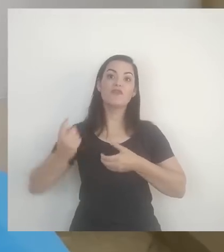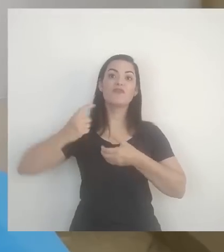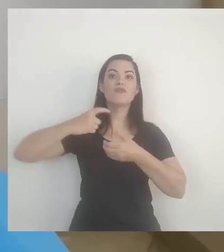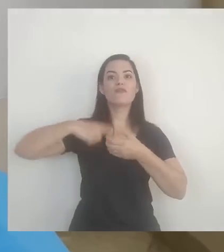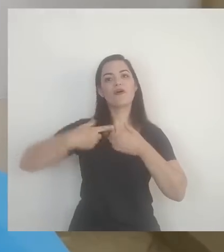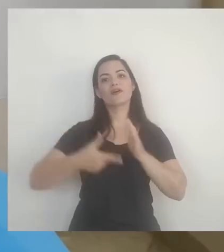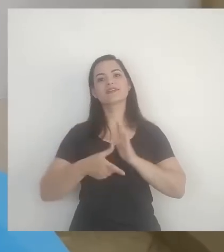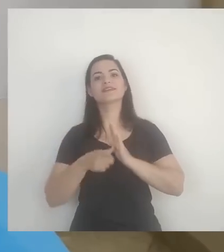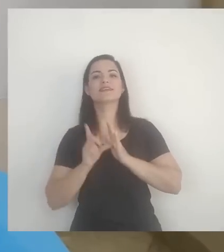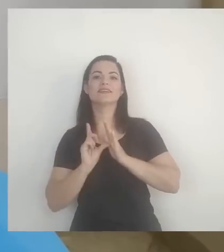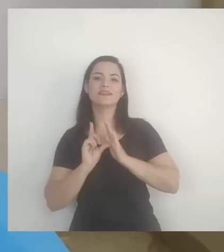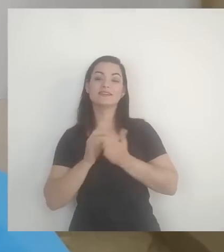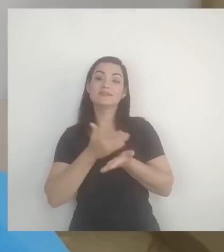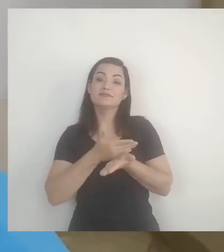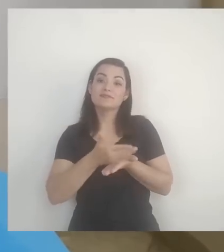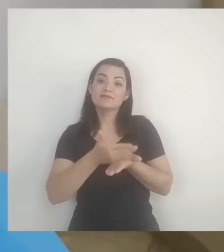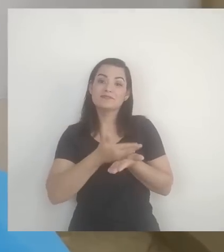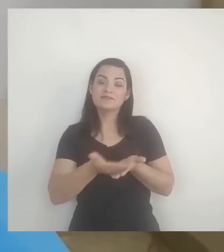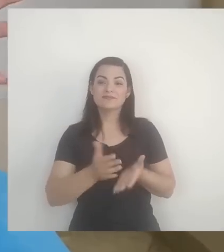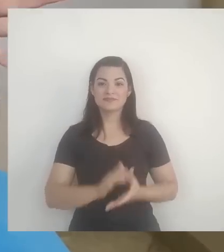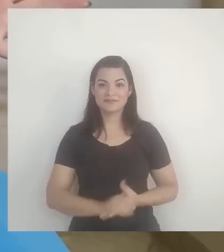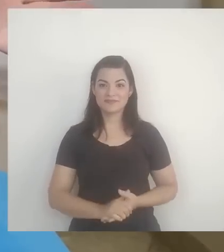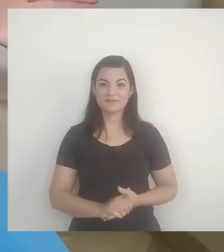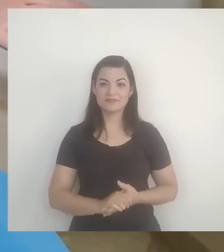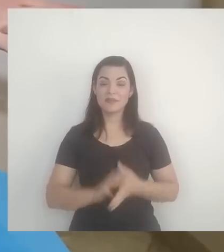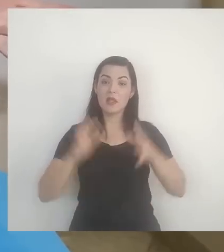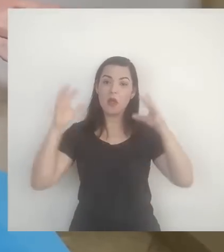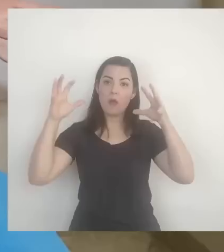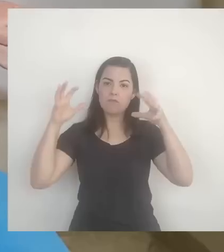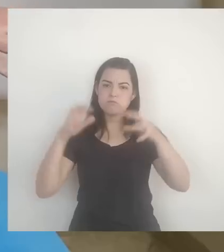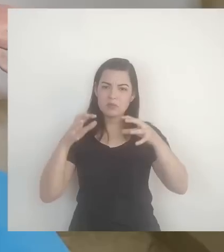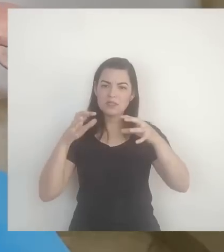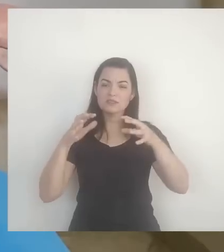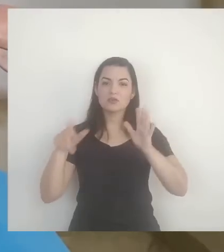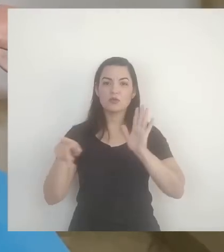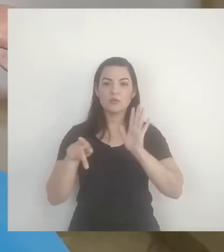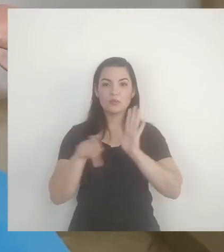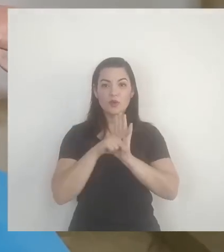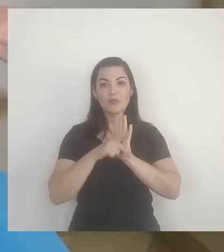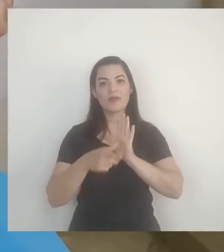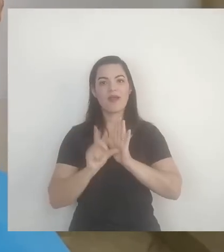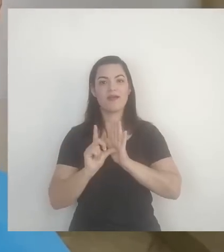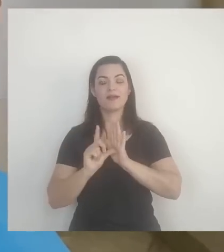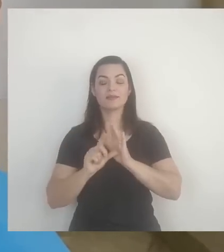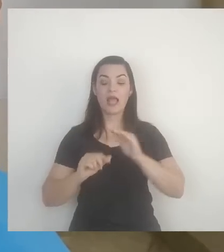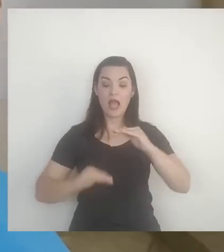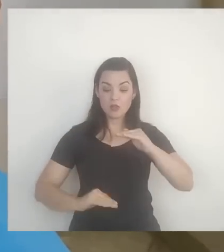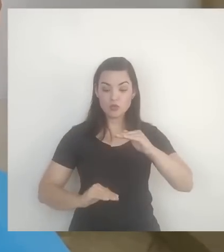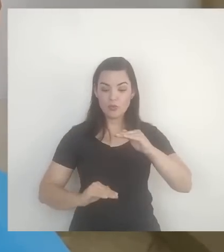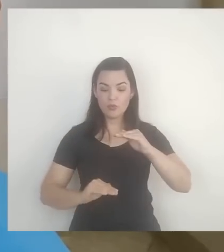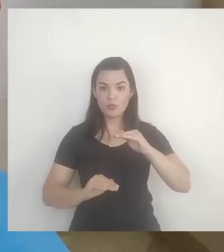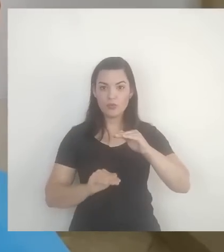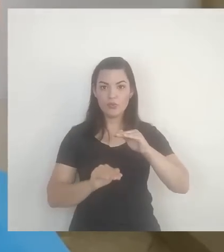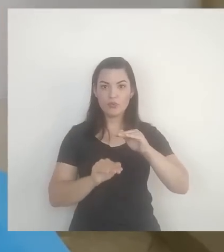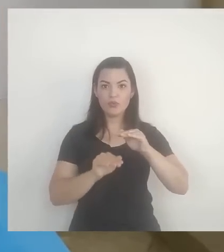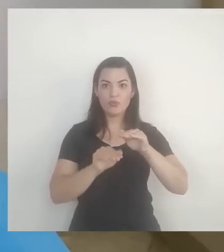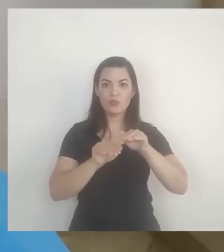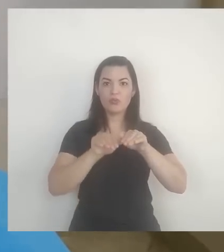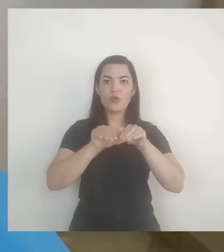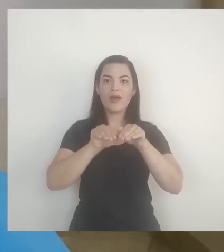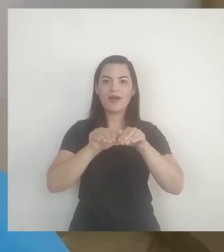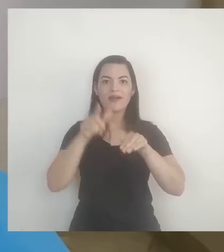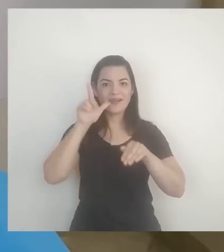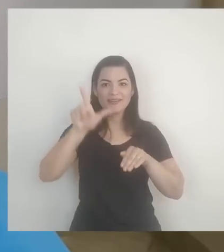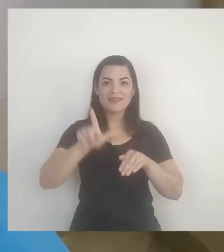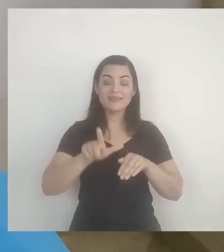aquela pressão, aquela condição que nós tínhamos inicialmente. E aí o nosso submarino sobe.